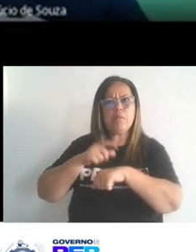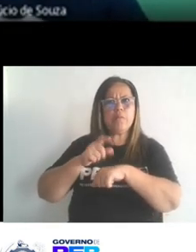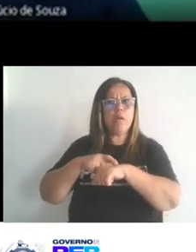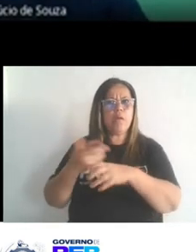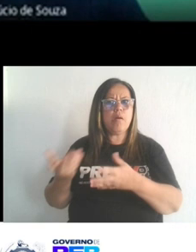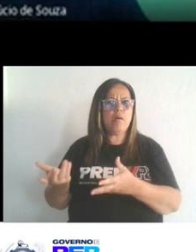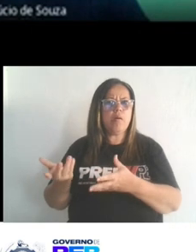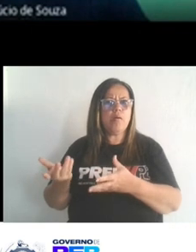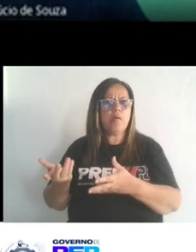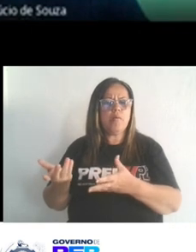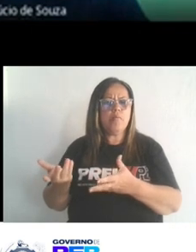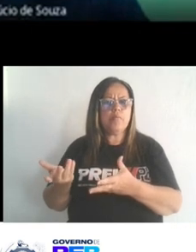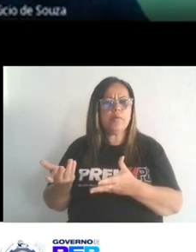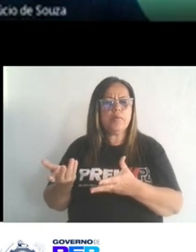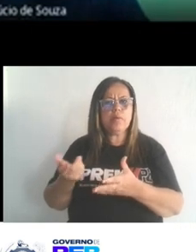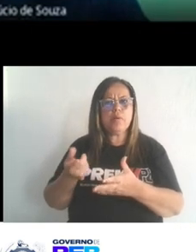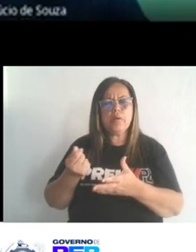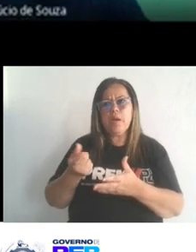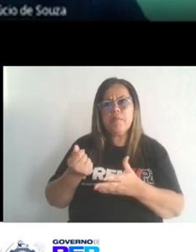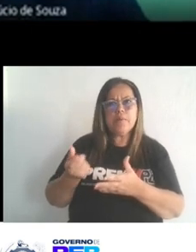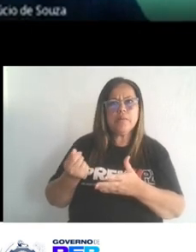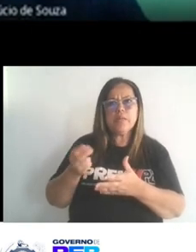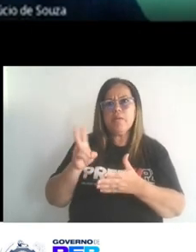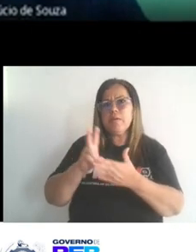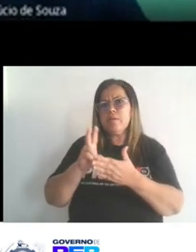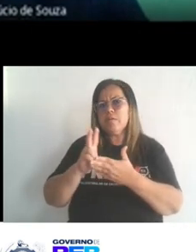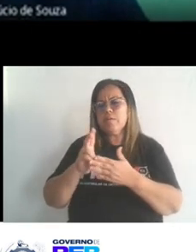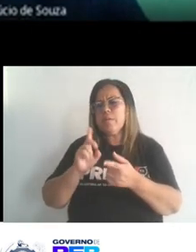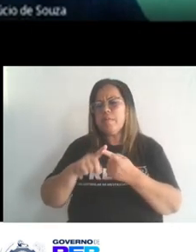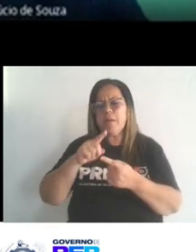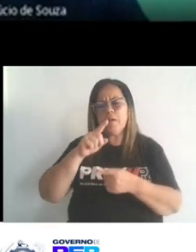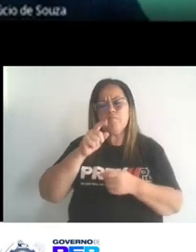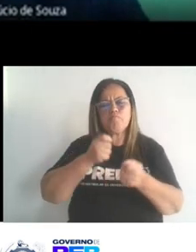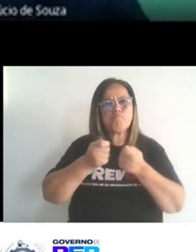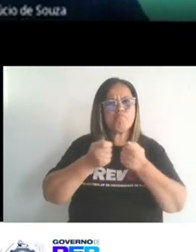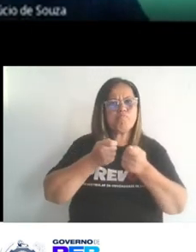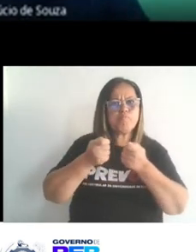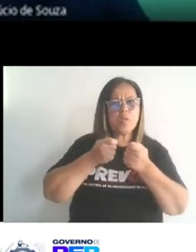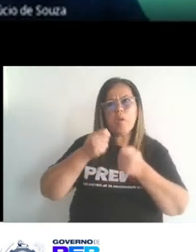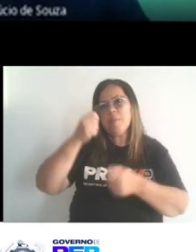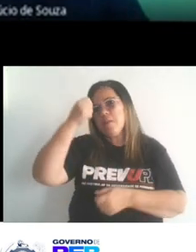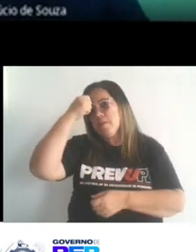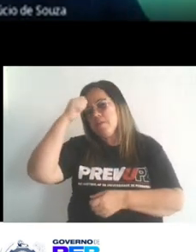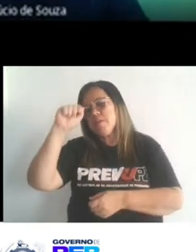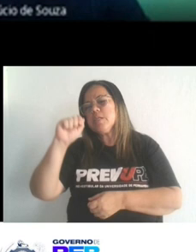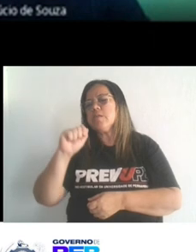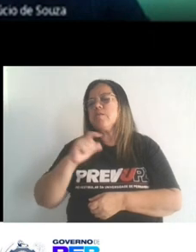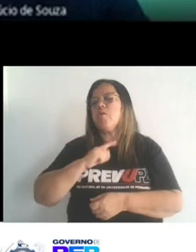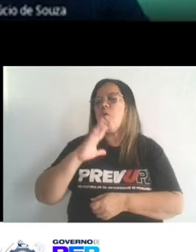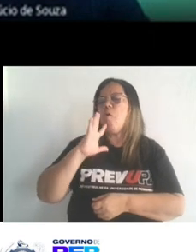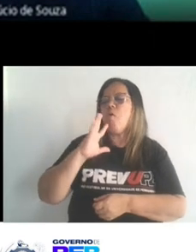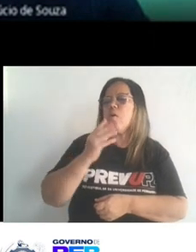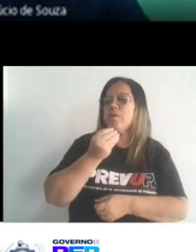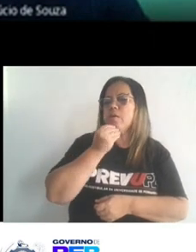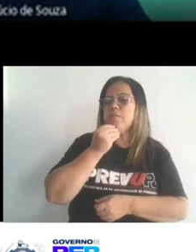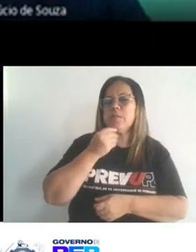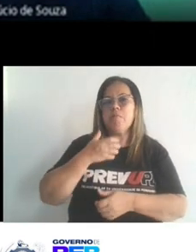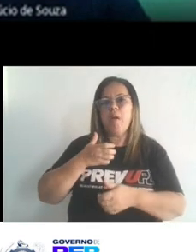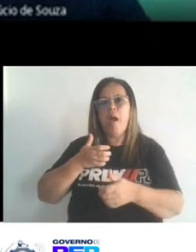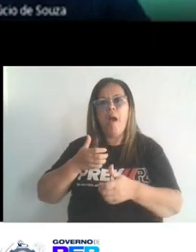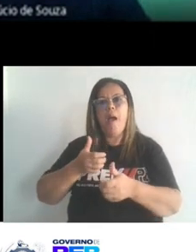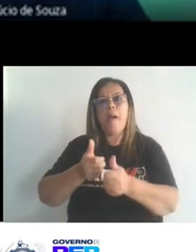e o domínio de certas técnicas pelos africanos que já tinham conhecimento e aproximação